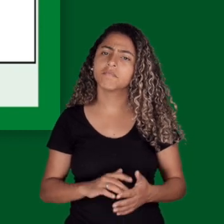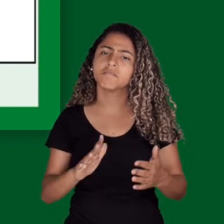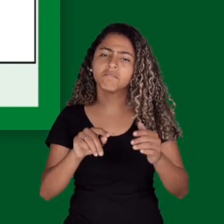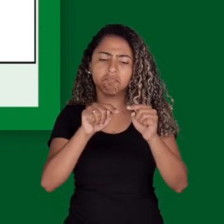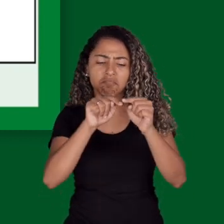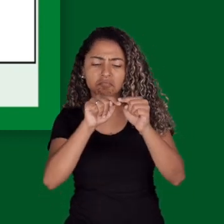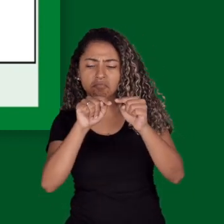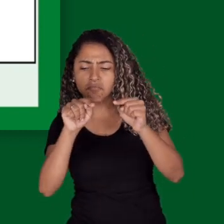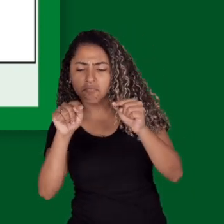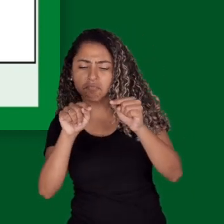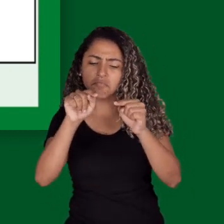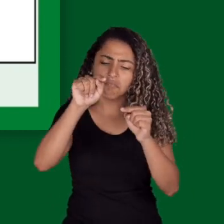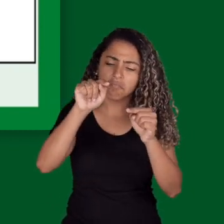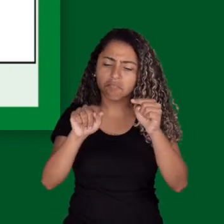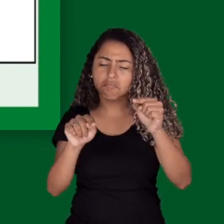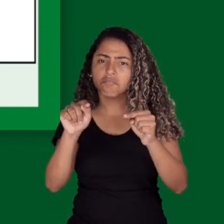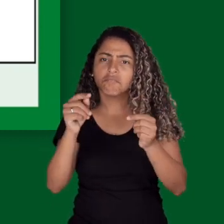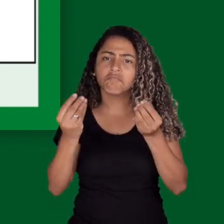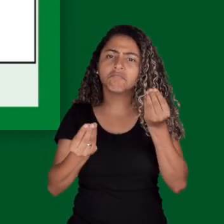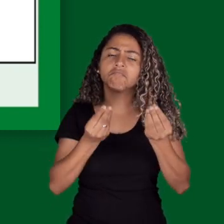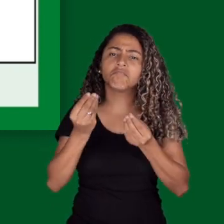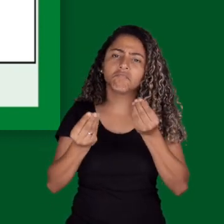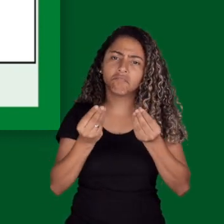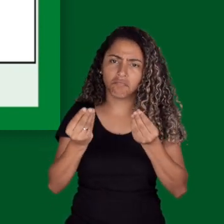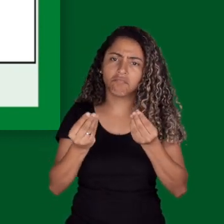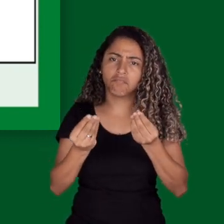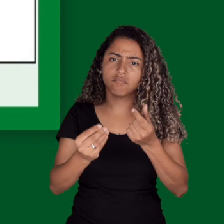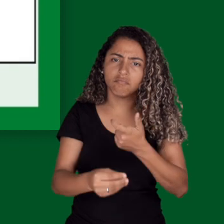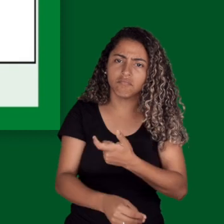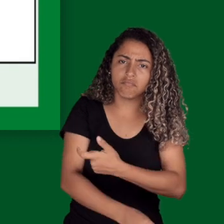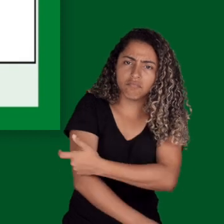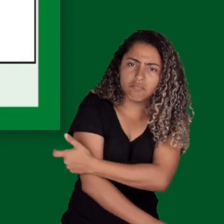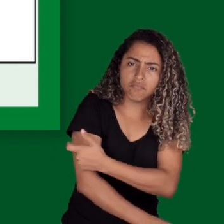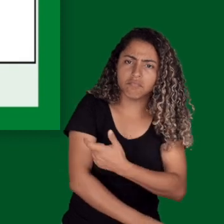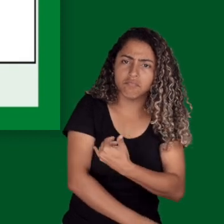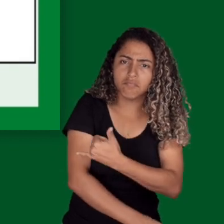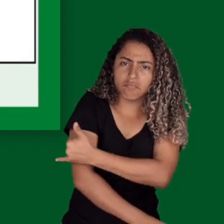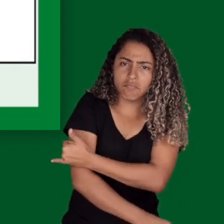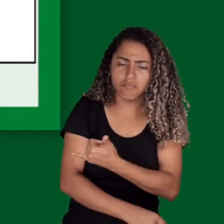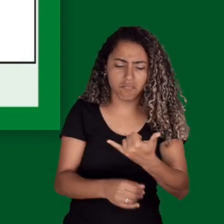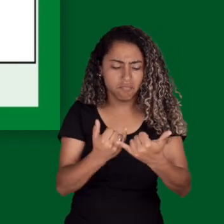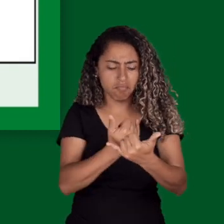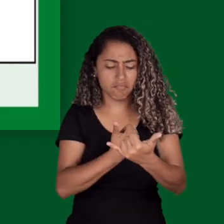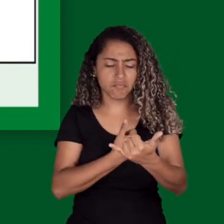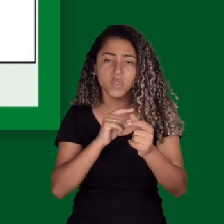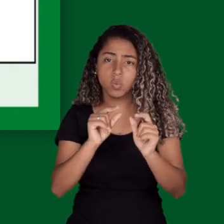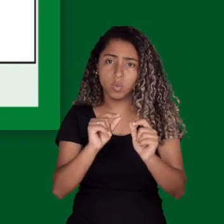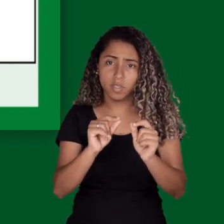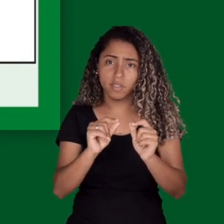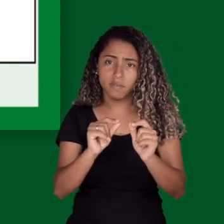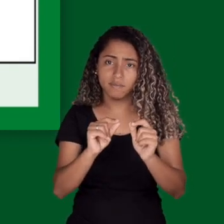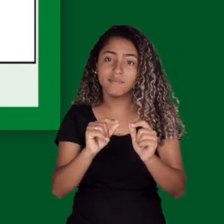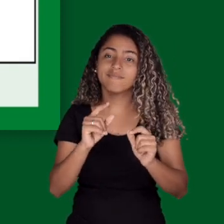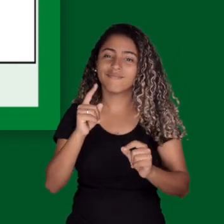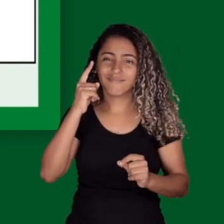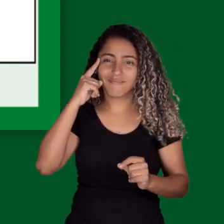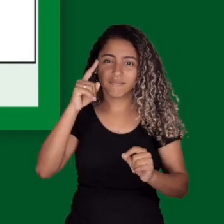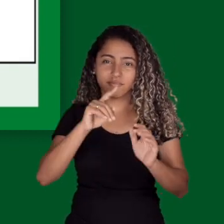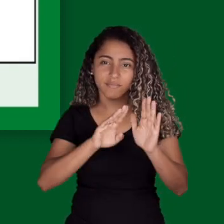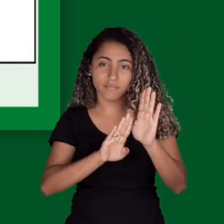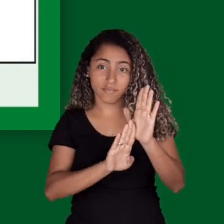de setas que podem aparecer no leitor quando a gente usa o sensor. Então, a gente tem uma glicose